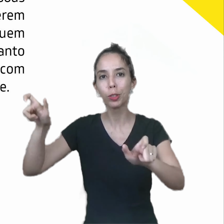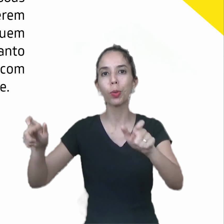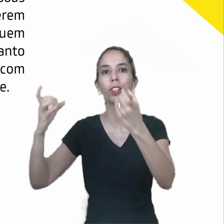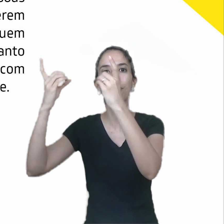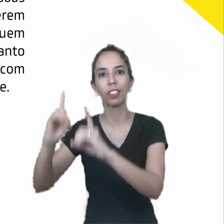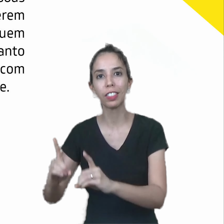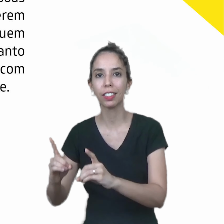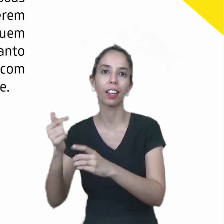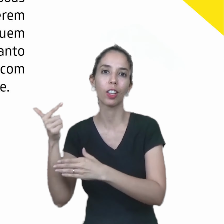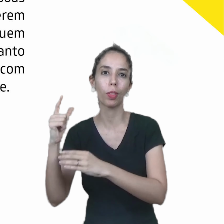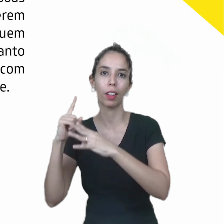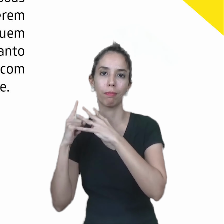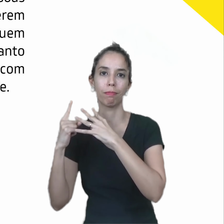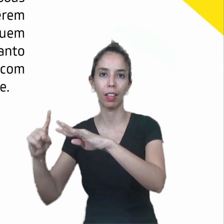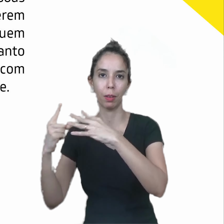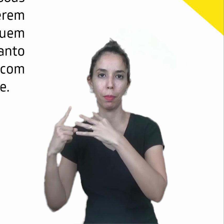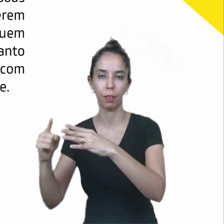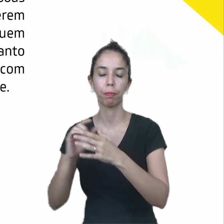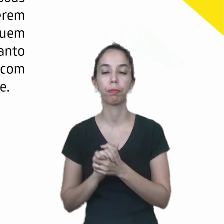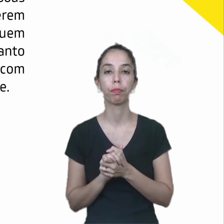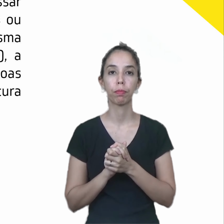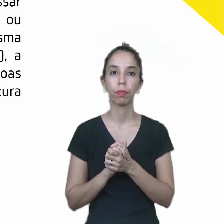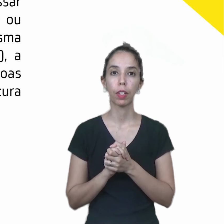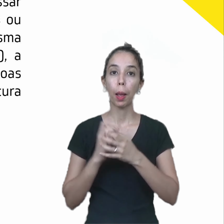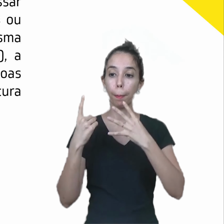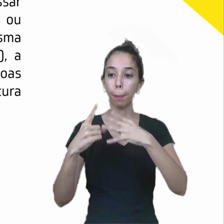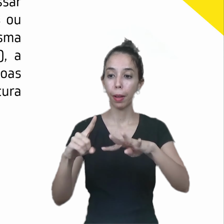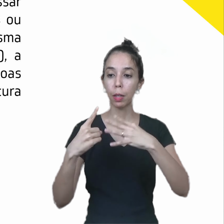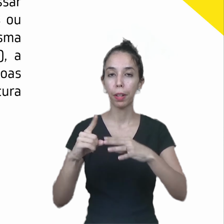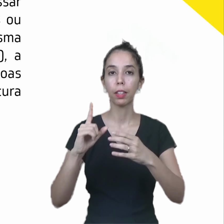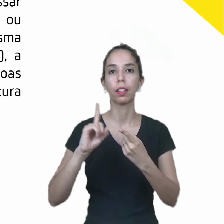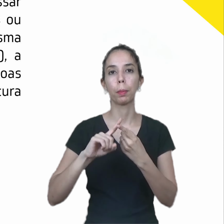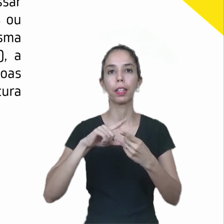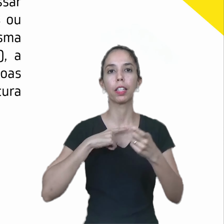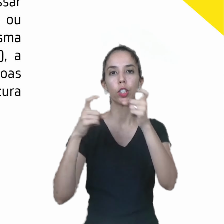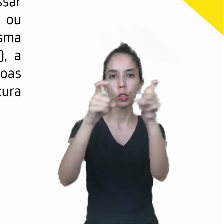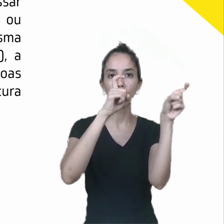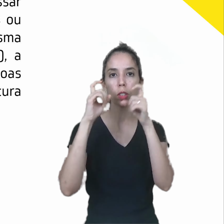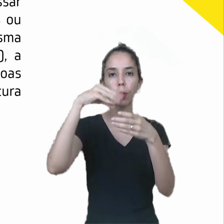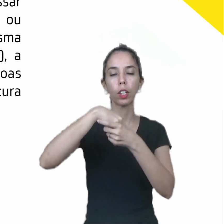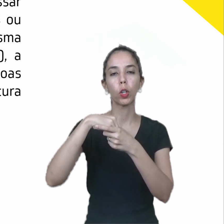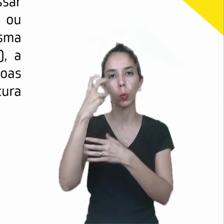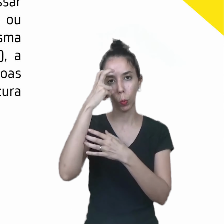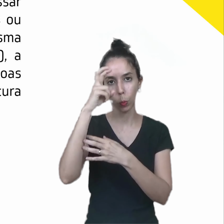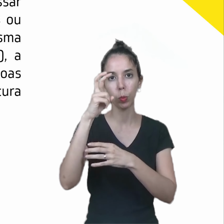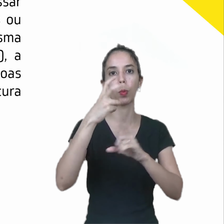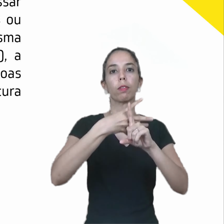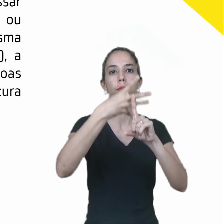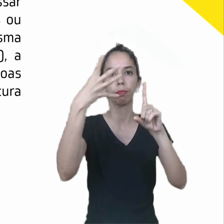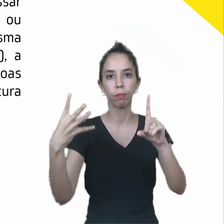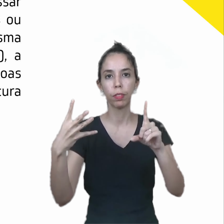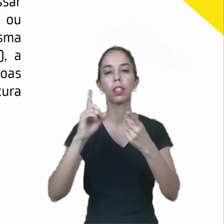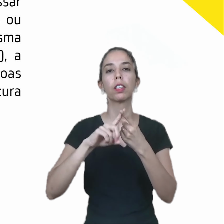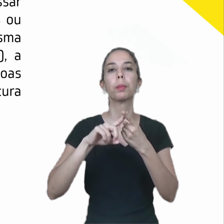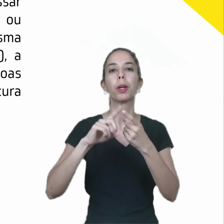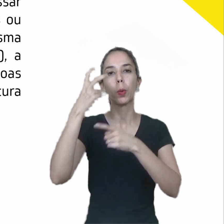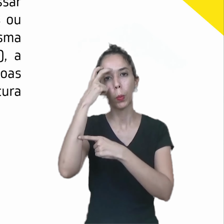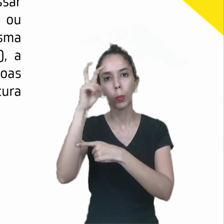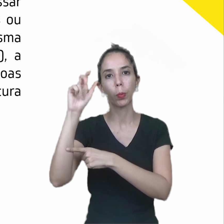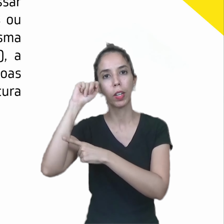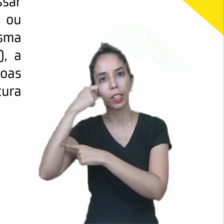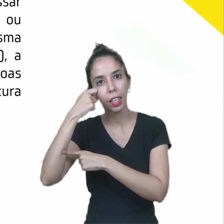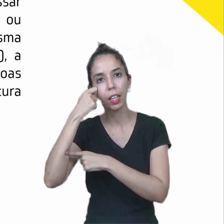que não têm essa passabilidade A passabilidade também é discutida na cultura LGBTQIAP